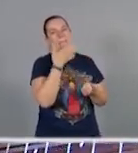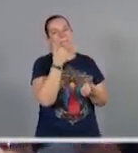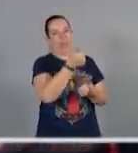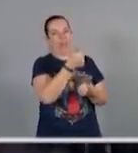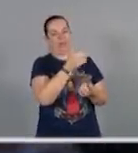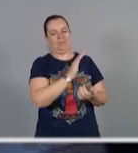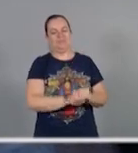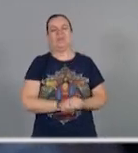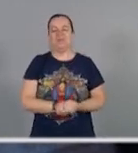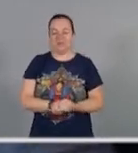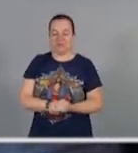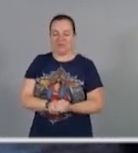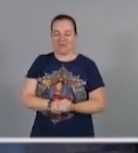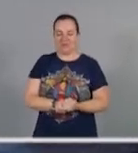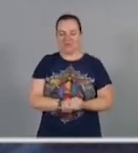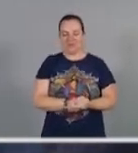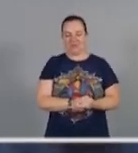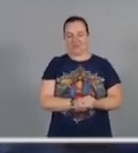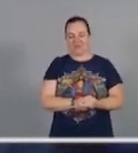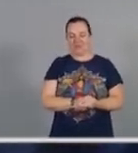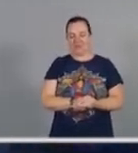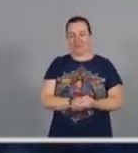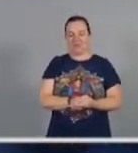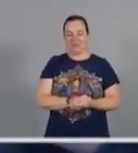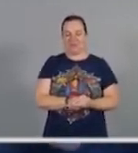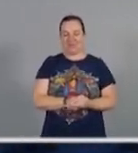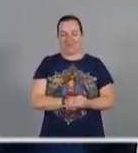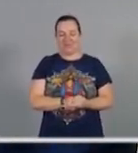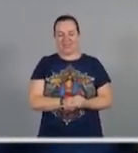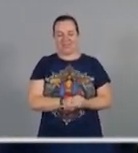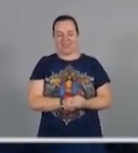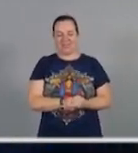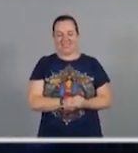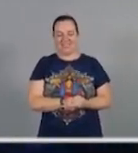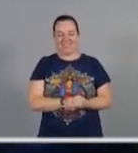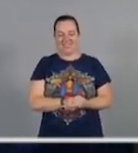começa a tocar e vou te dar um upgrade.